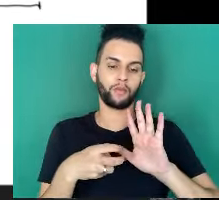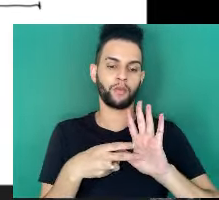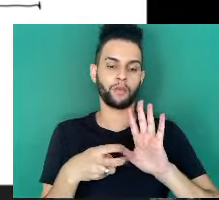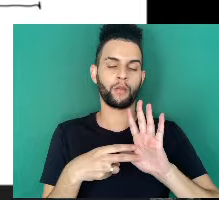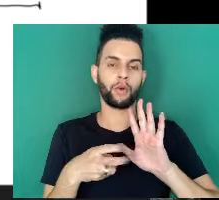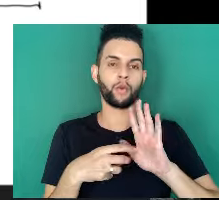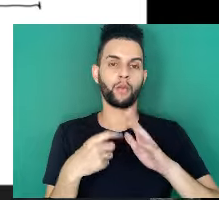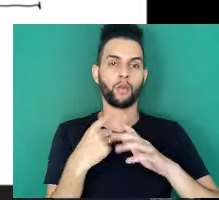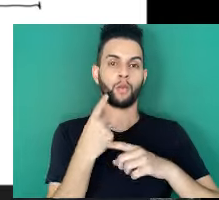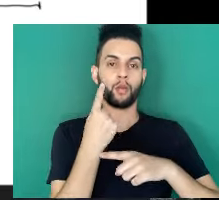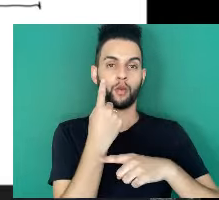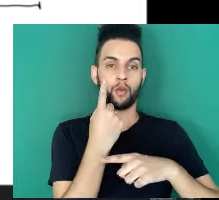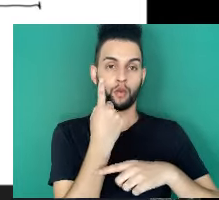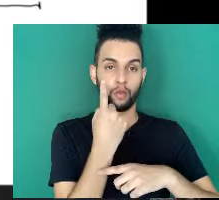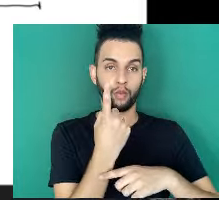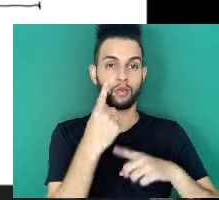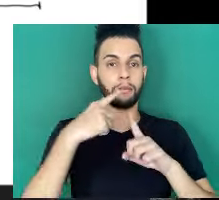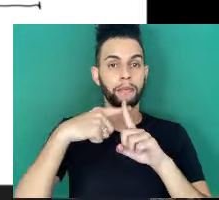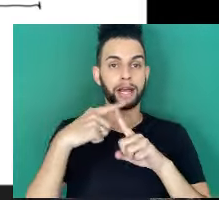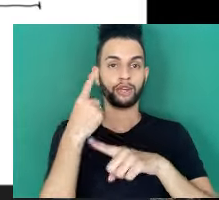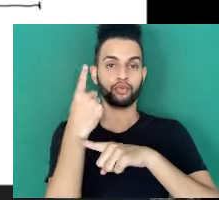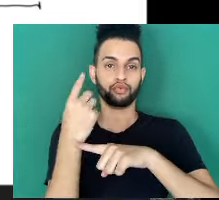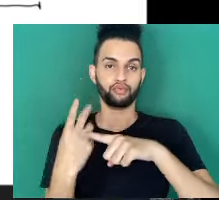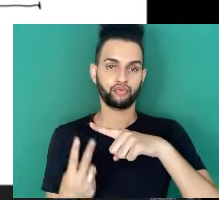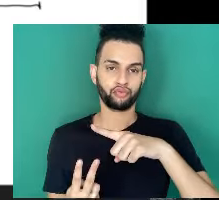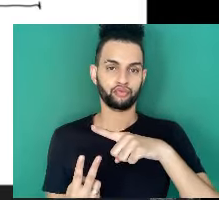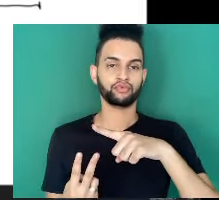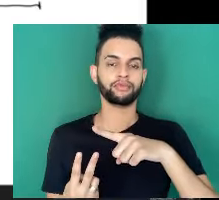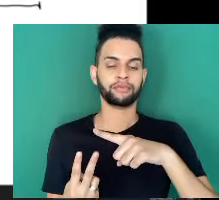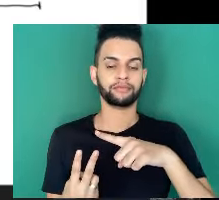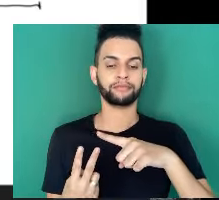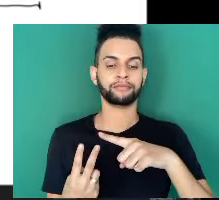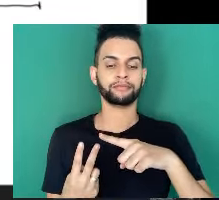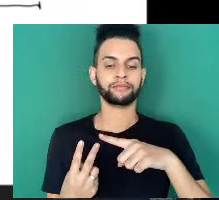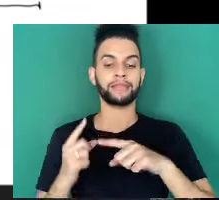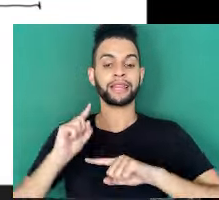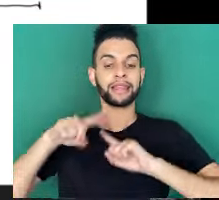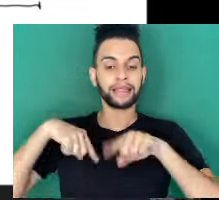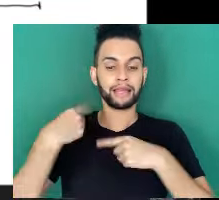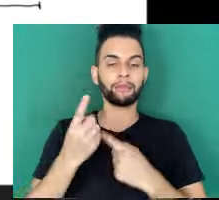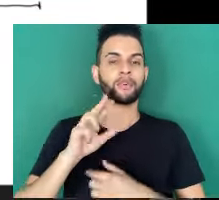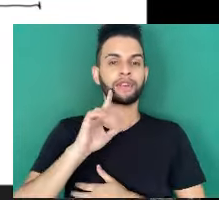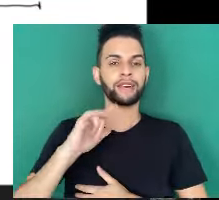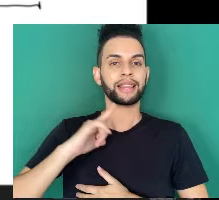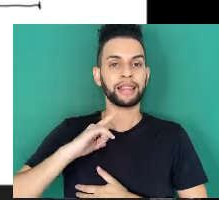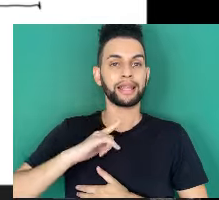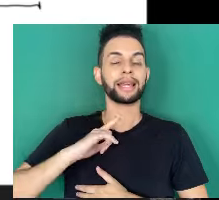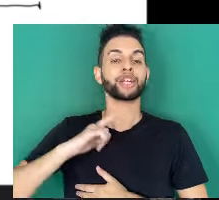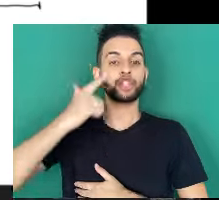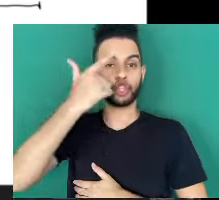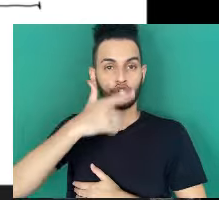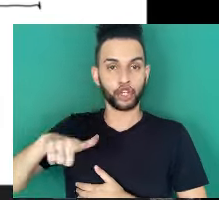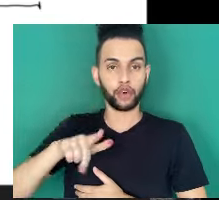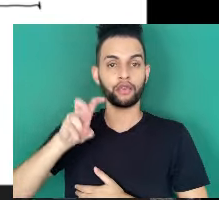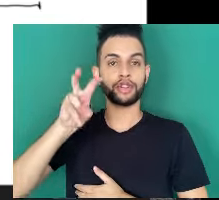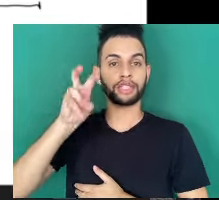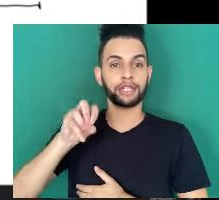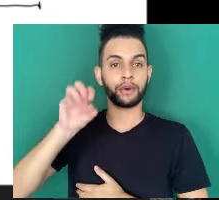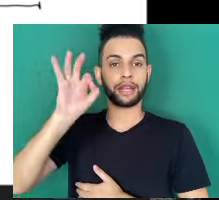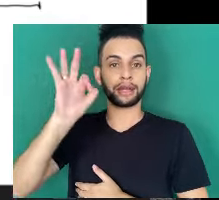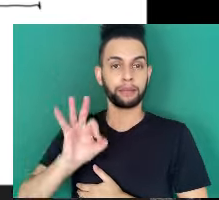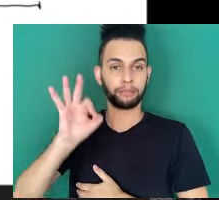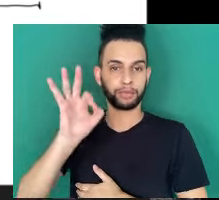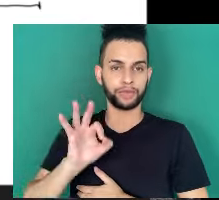Depois, vão incidir 50% em cima desse novo valor, né? E aí eu vou ter o meu montante final